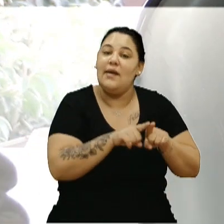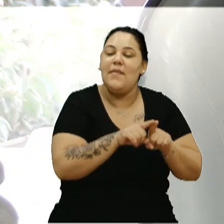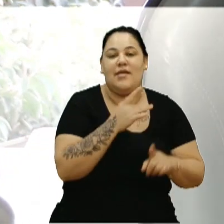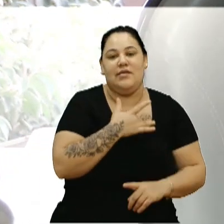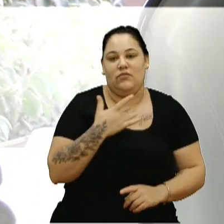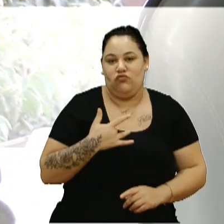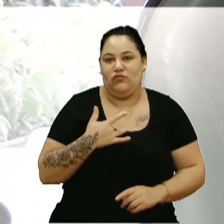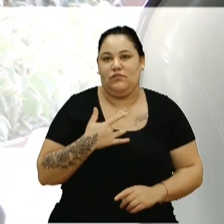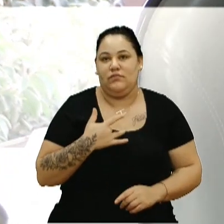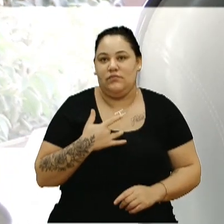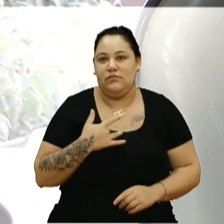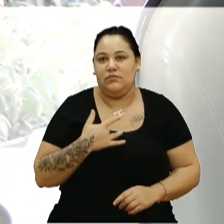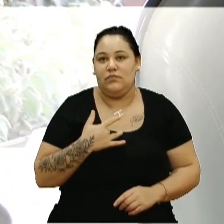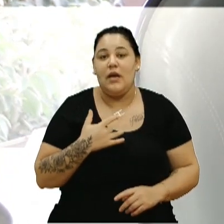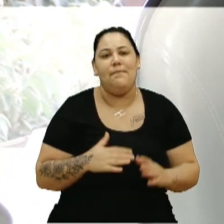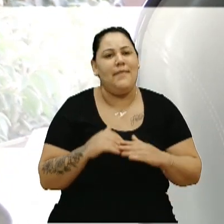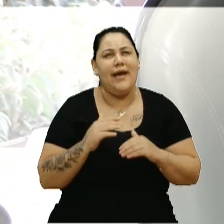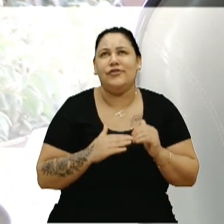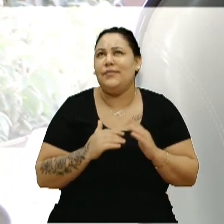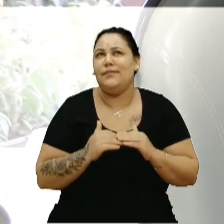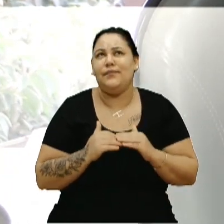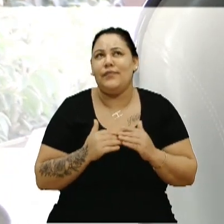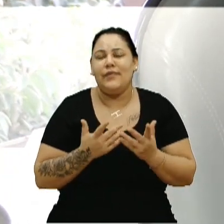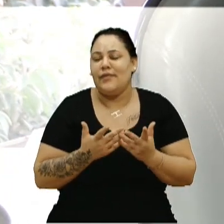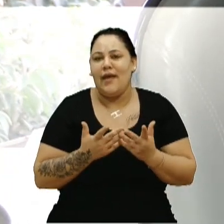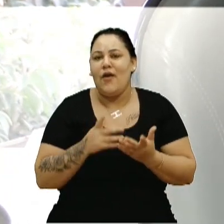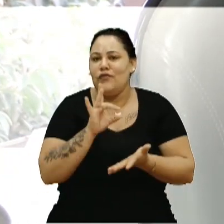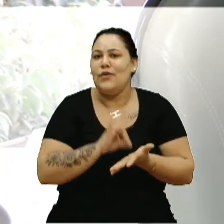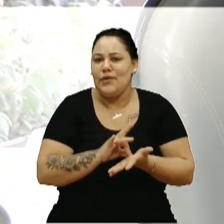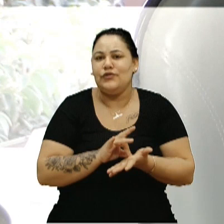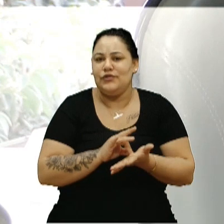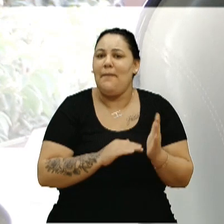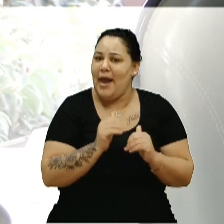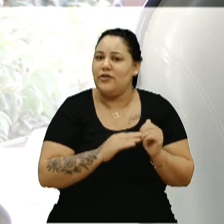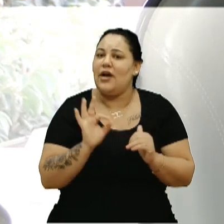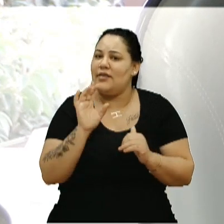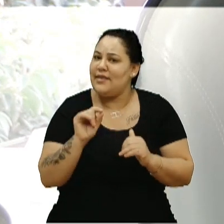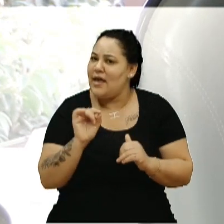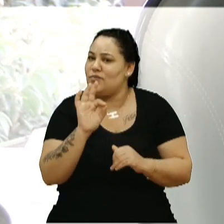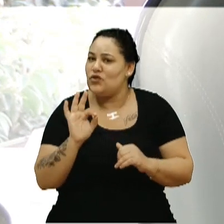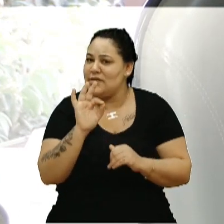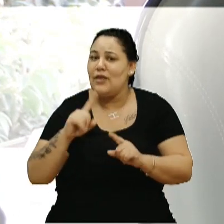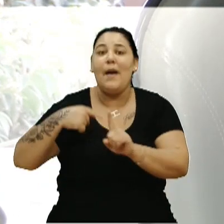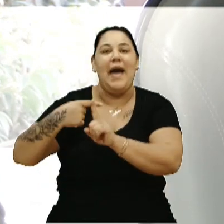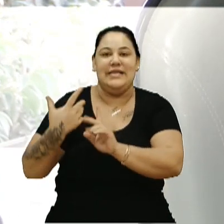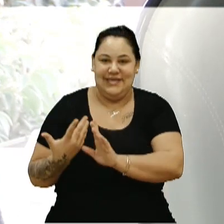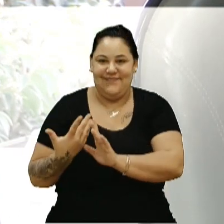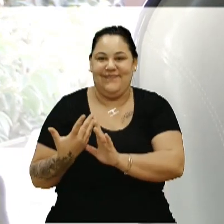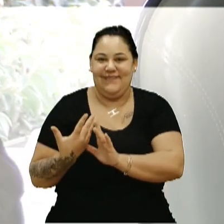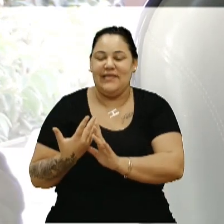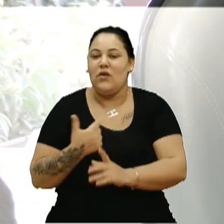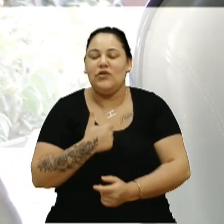saúde. Praticamente 10% a mais. Então, a gente tem visto, diante desta infelicidade